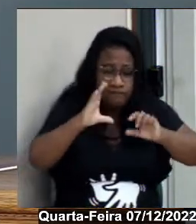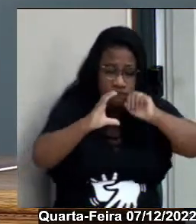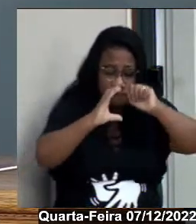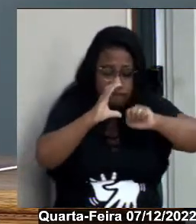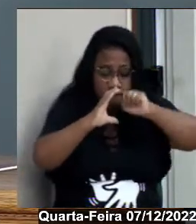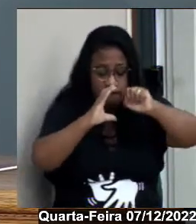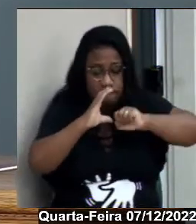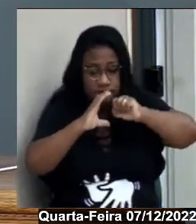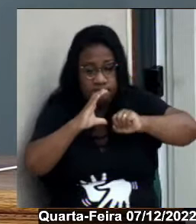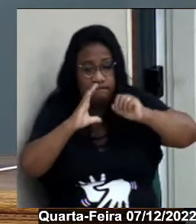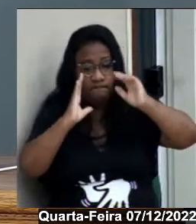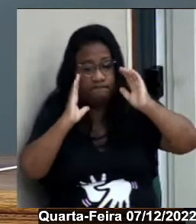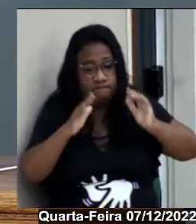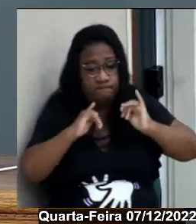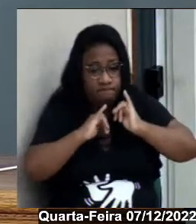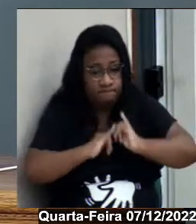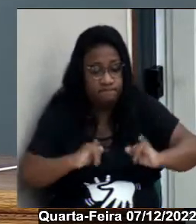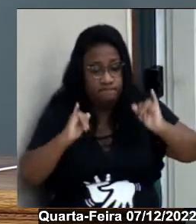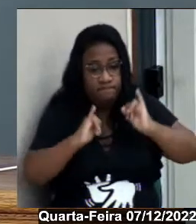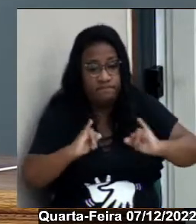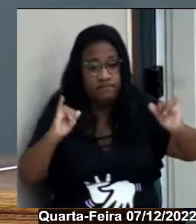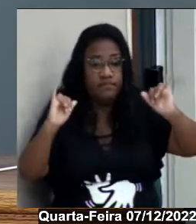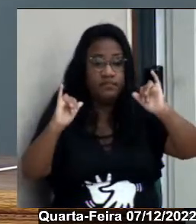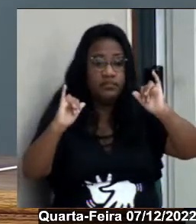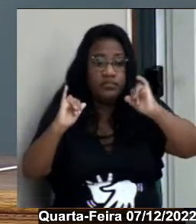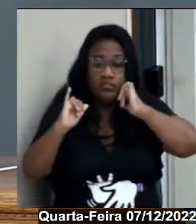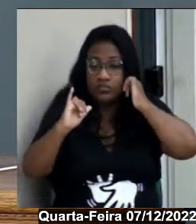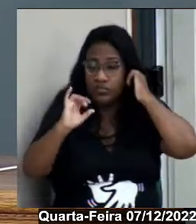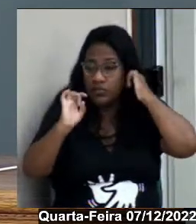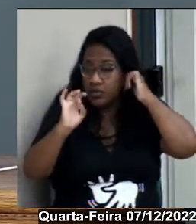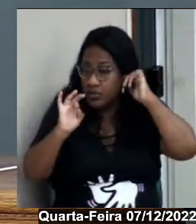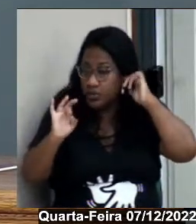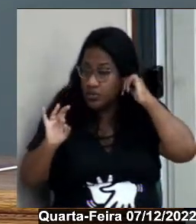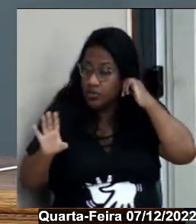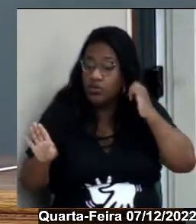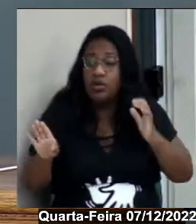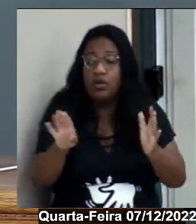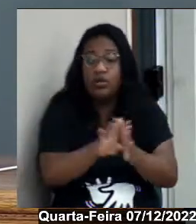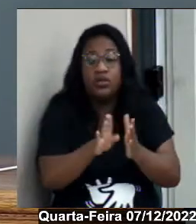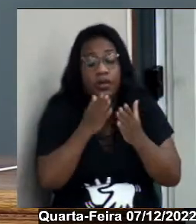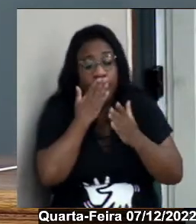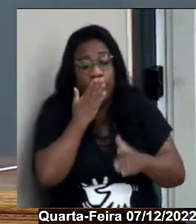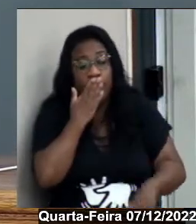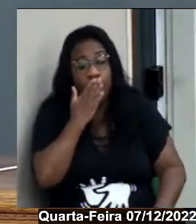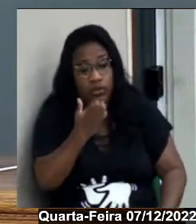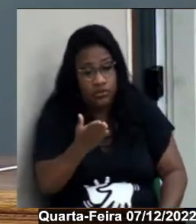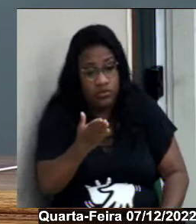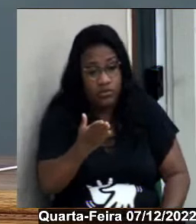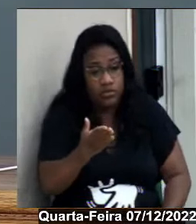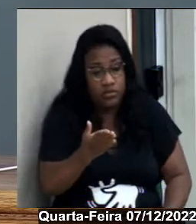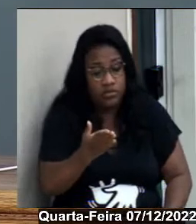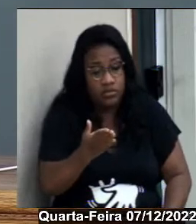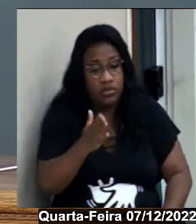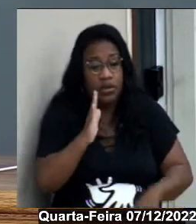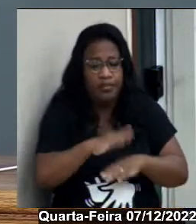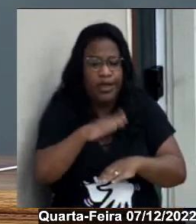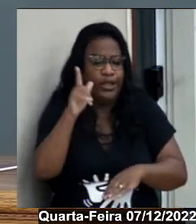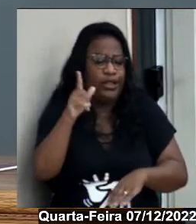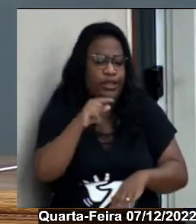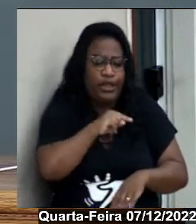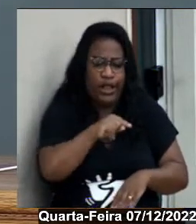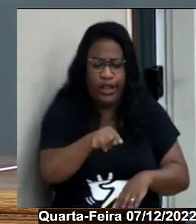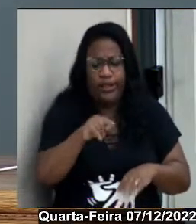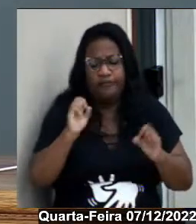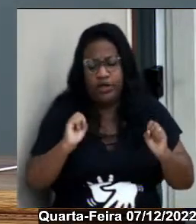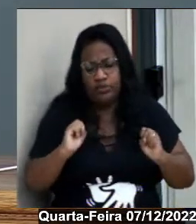é só puxar para ver se é de urgência, emergência, igual ele está falando. É só chegar aqui e pedir para vocês verem. Mas não, ele